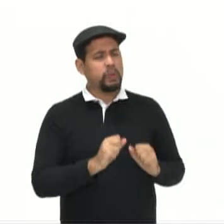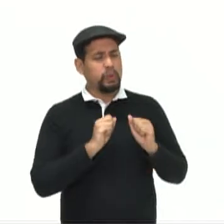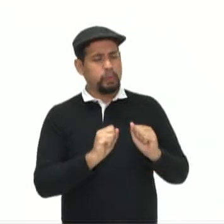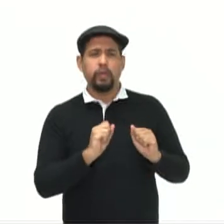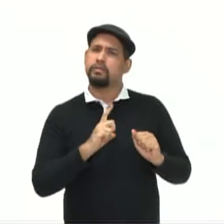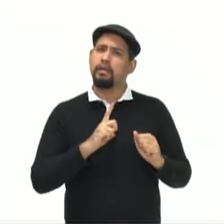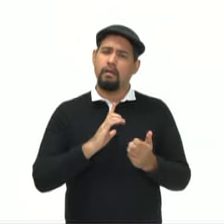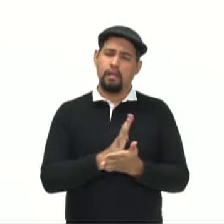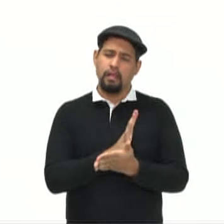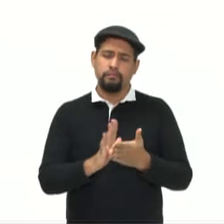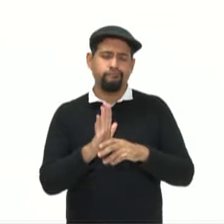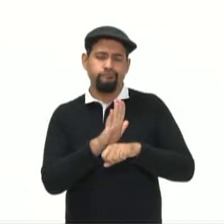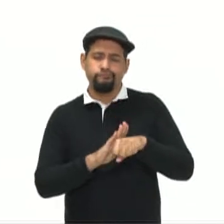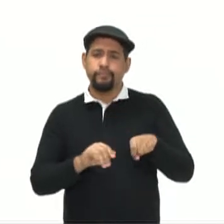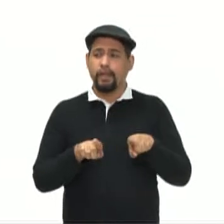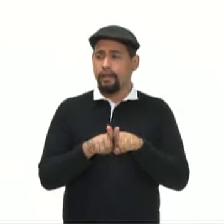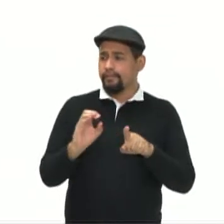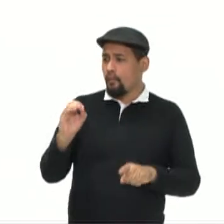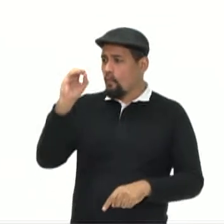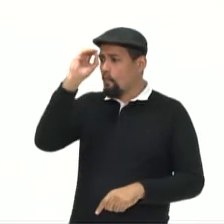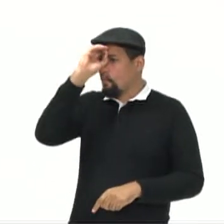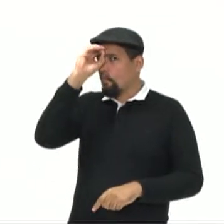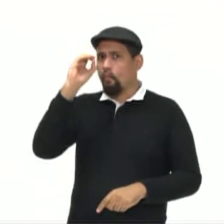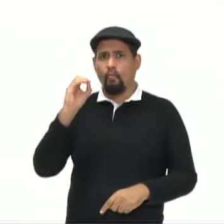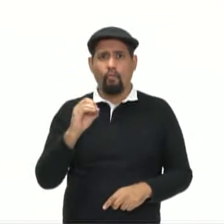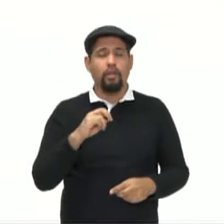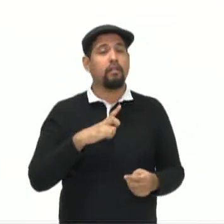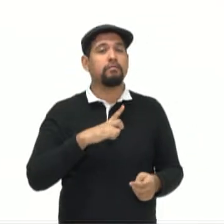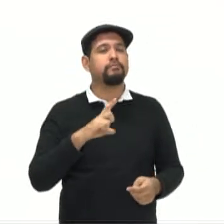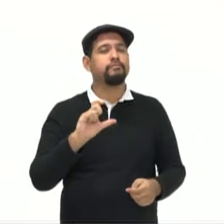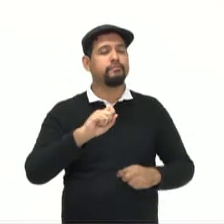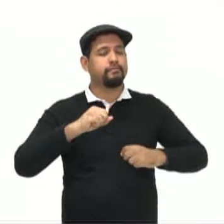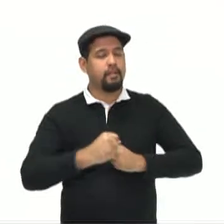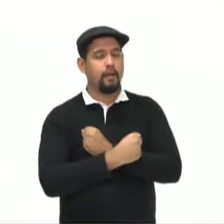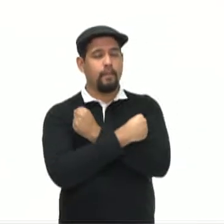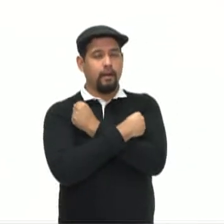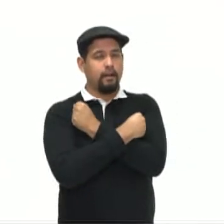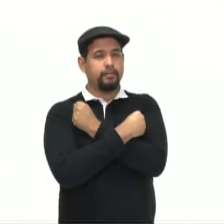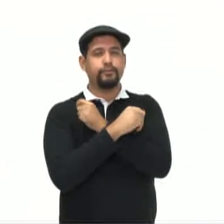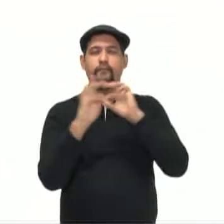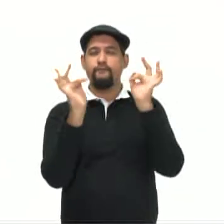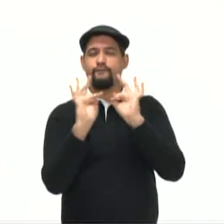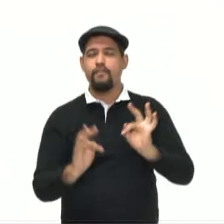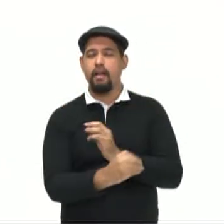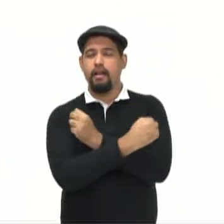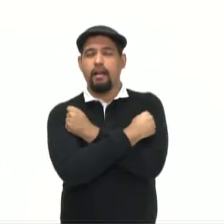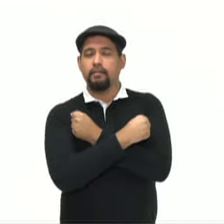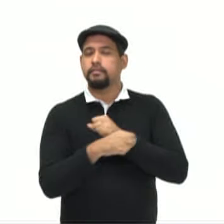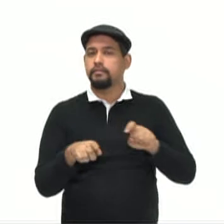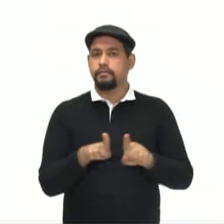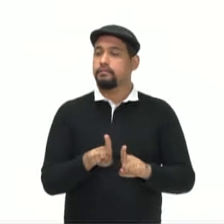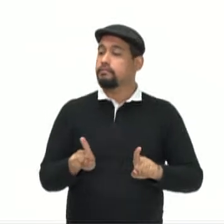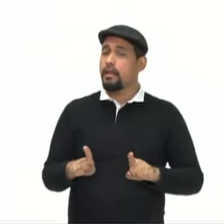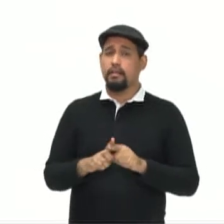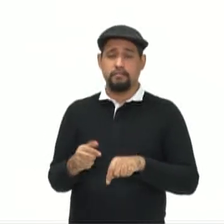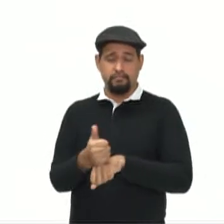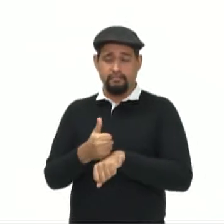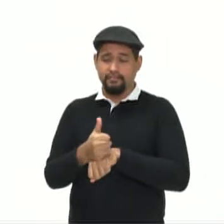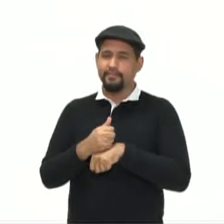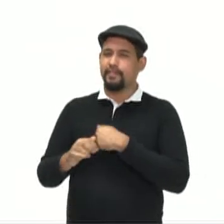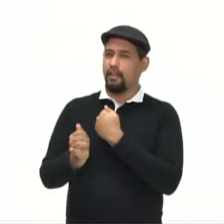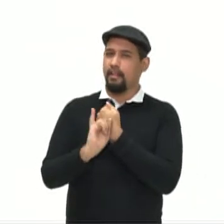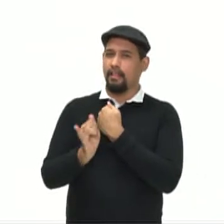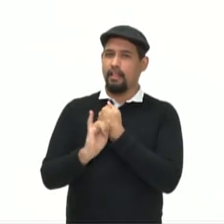algum consolo à sua ignorância, receberá um abraço de felicitações deste modesto cronista,